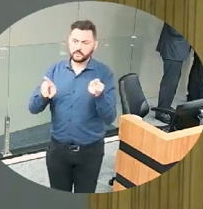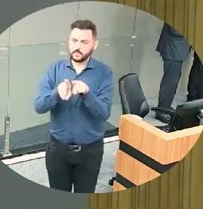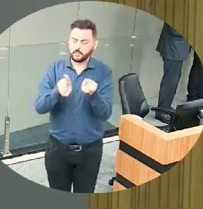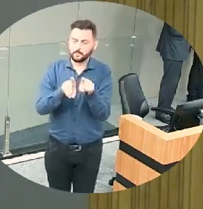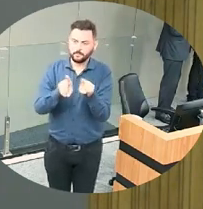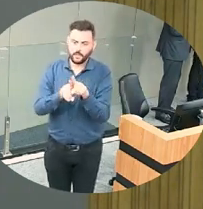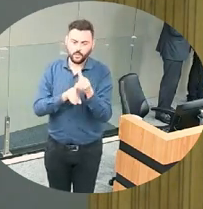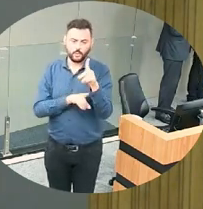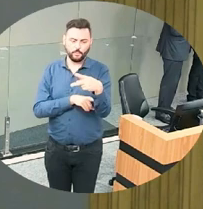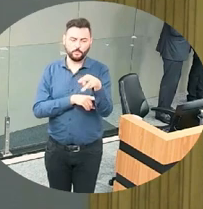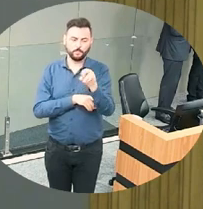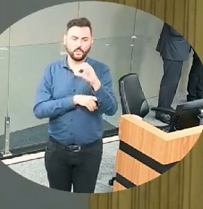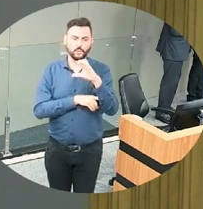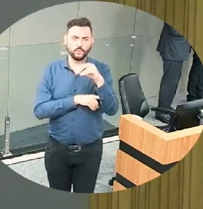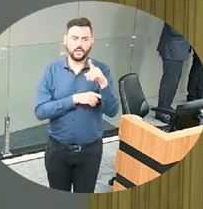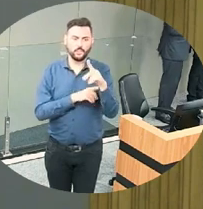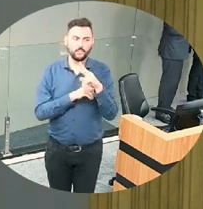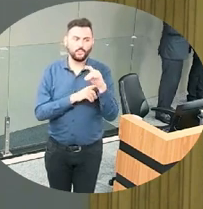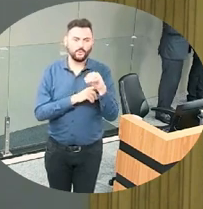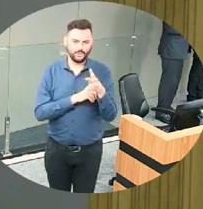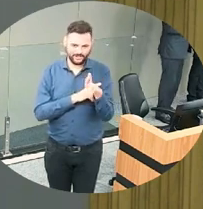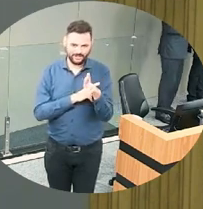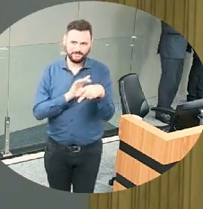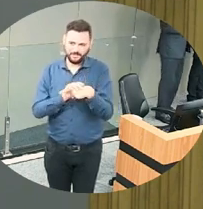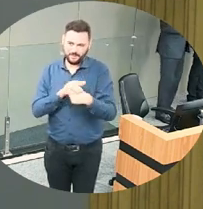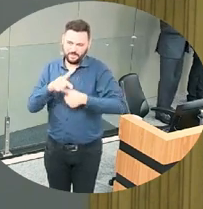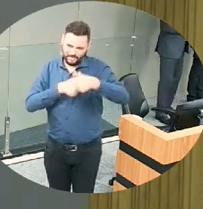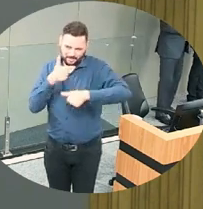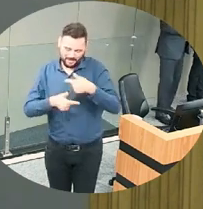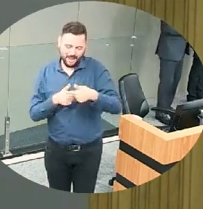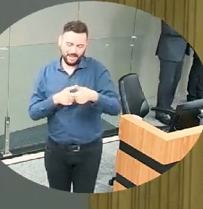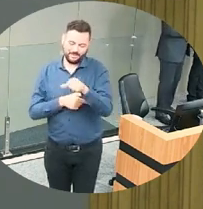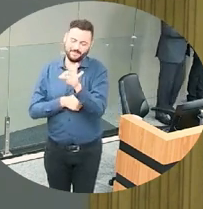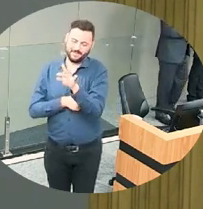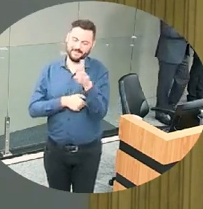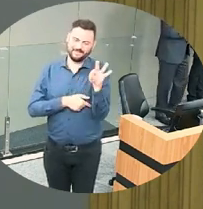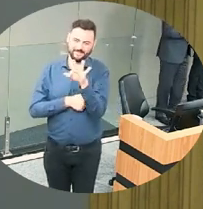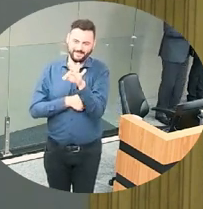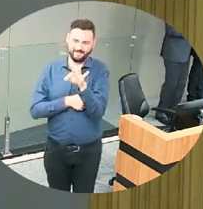procurador chefe do Ministério Público do Trabalho de Santa